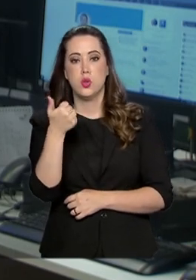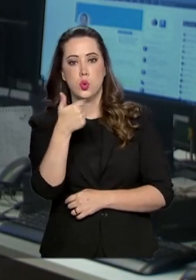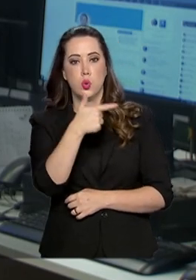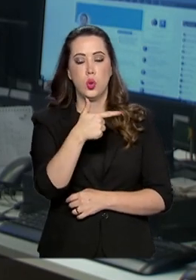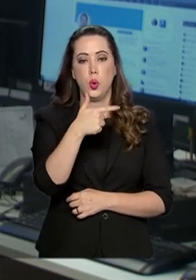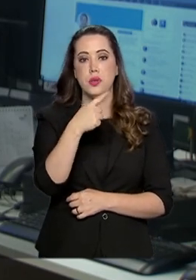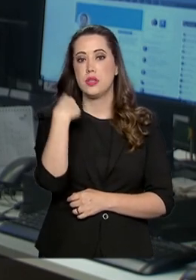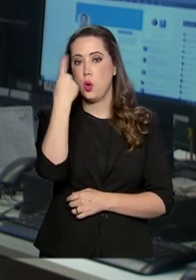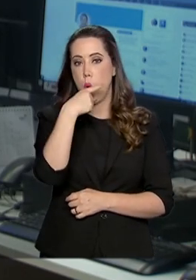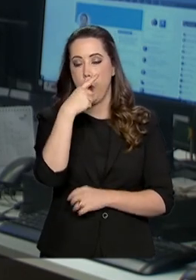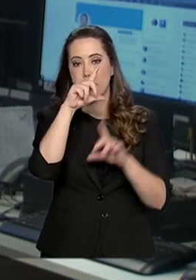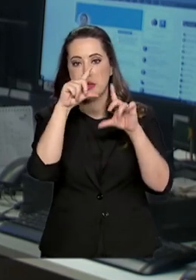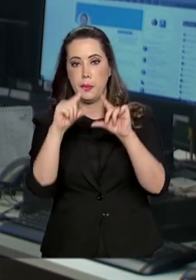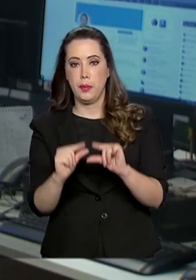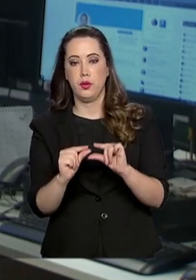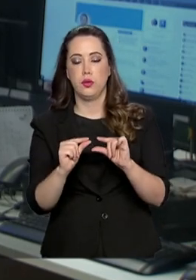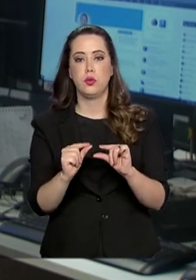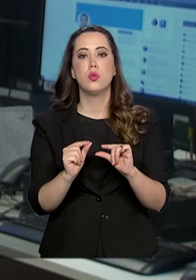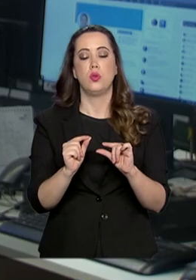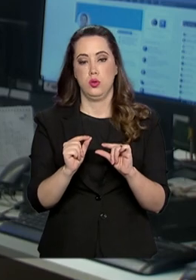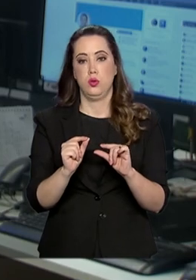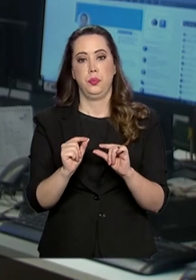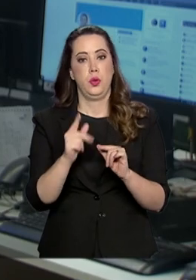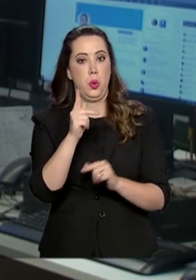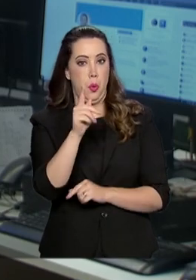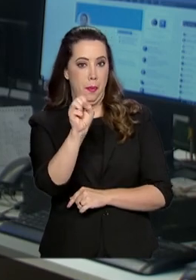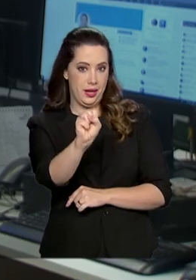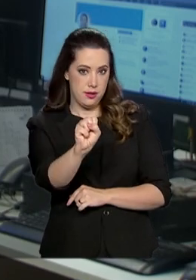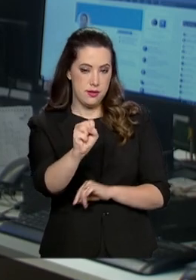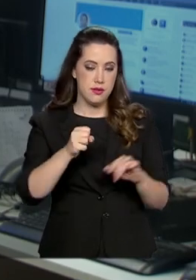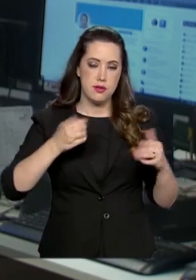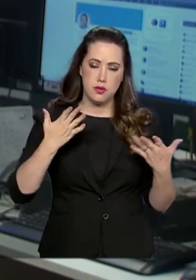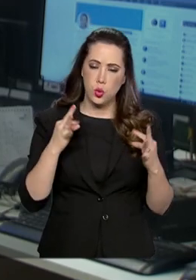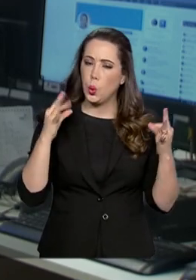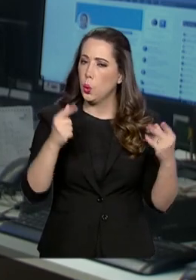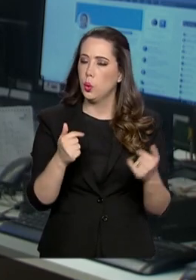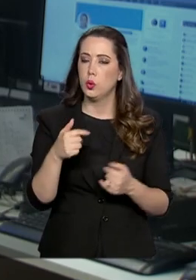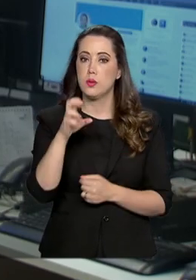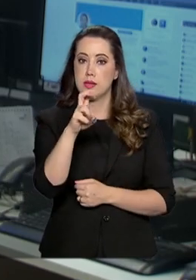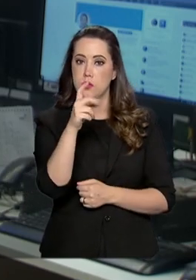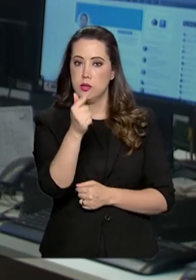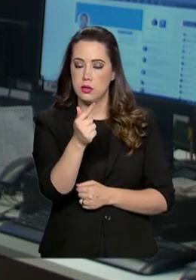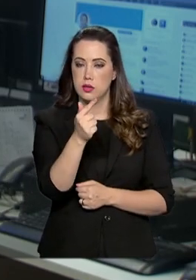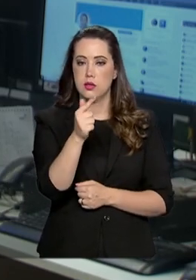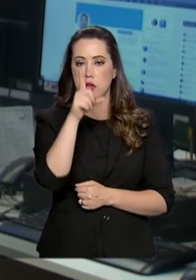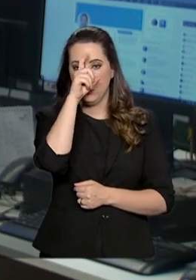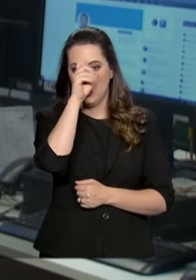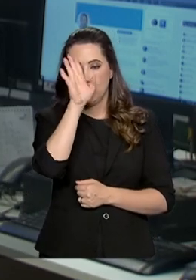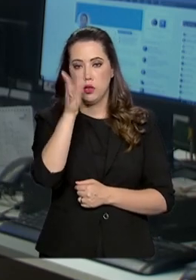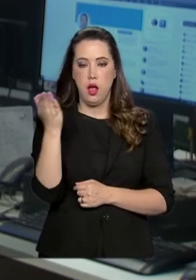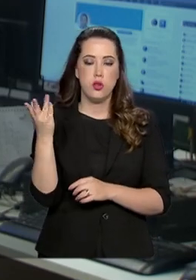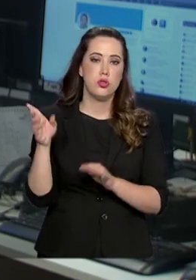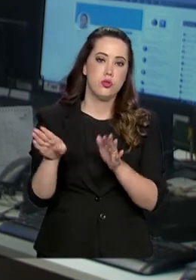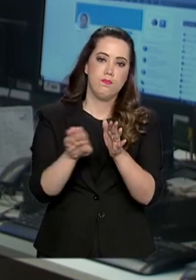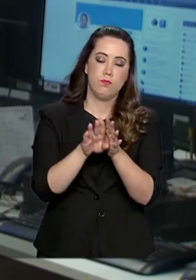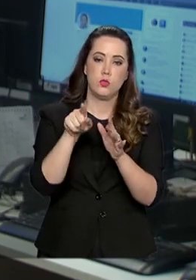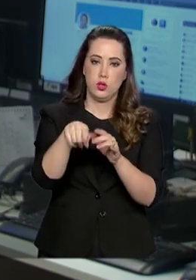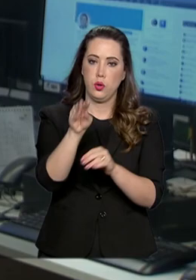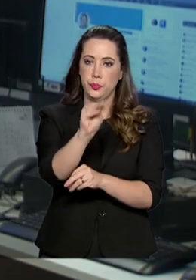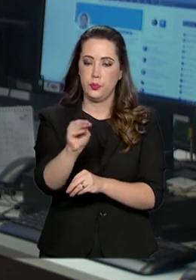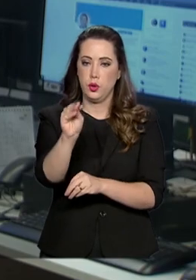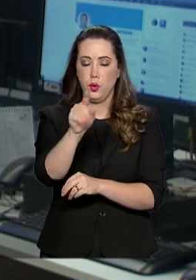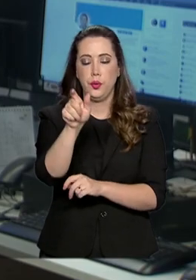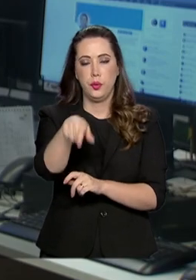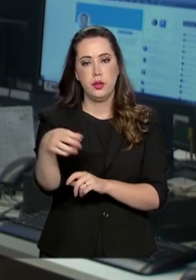horas a menos no pronto-socorro. Ao todo, 57 hospitais já passaram pela intervenção. De São